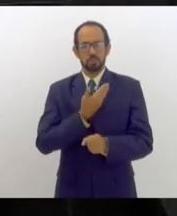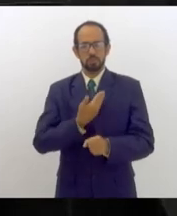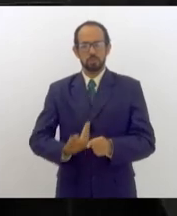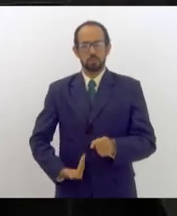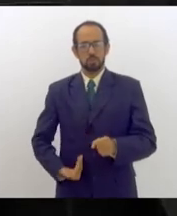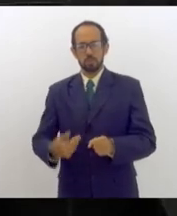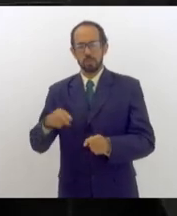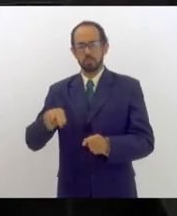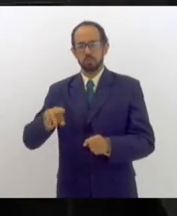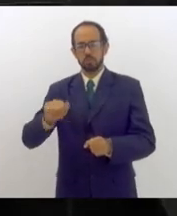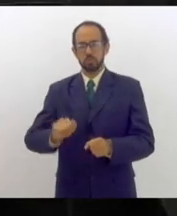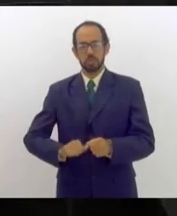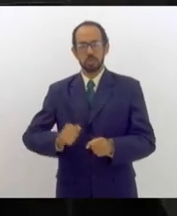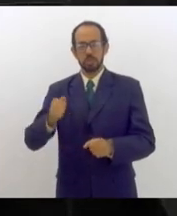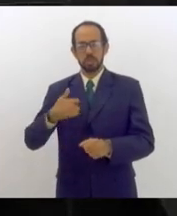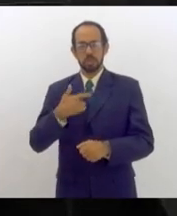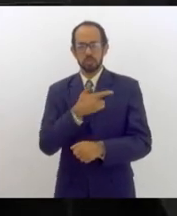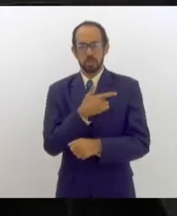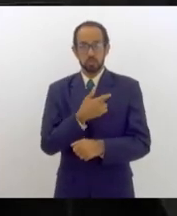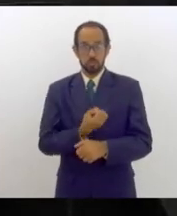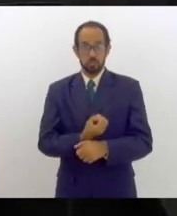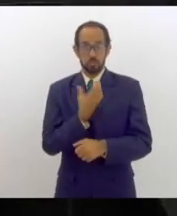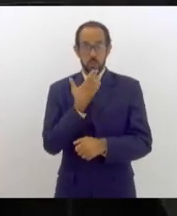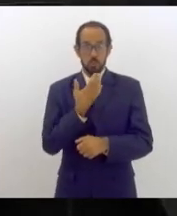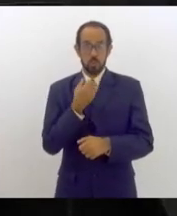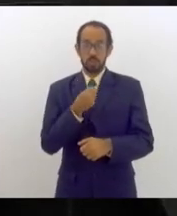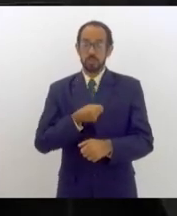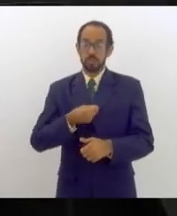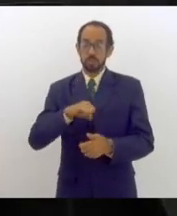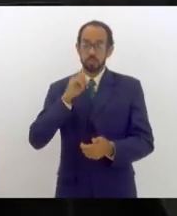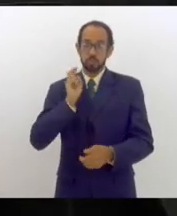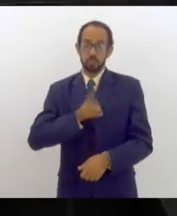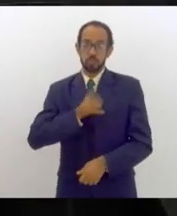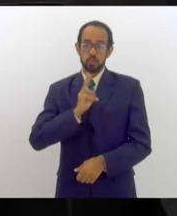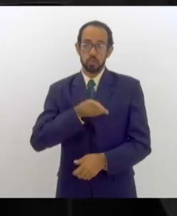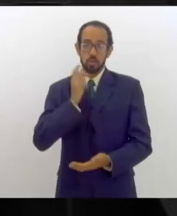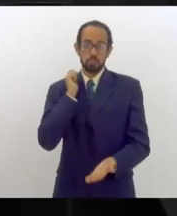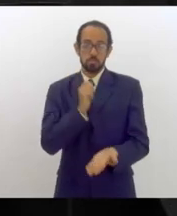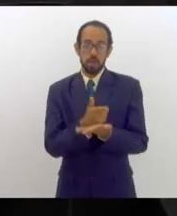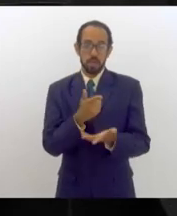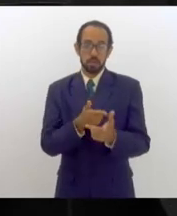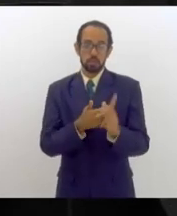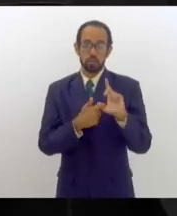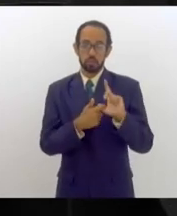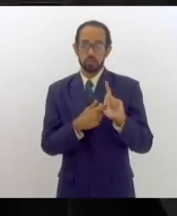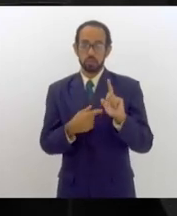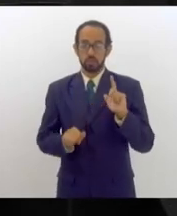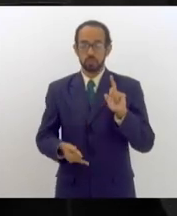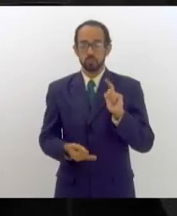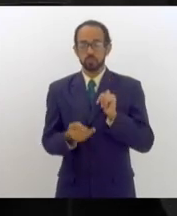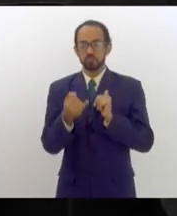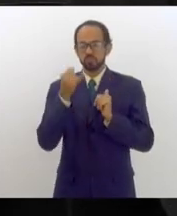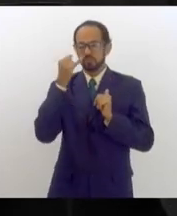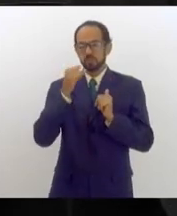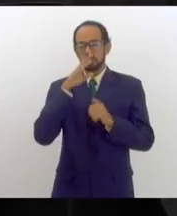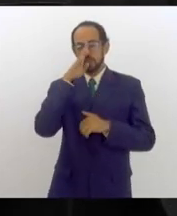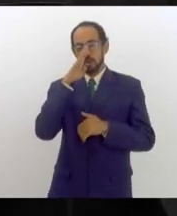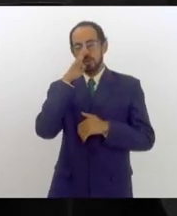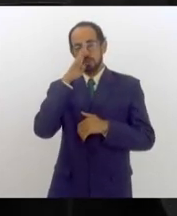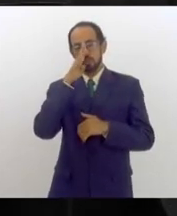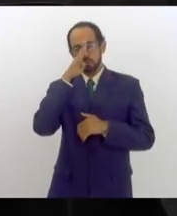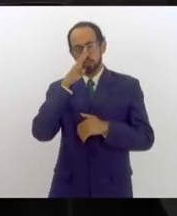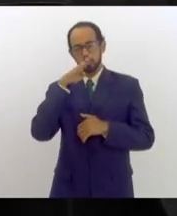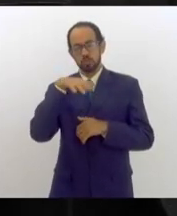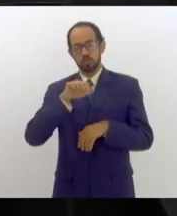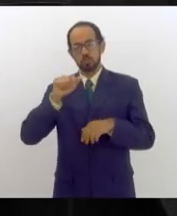saudáveis enquanto a gente tiver pagando a dívida pública com juros escorchantes que a união cobra